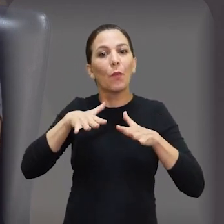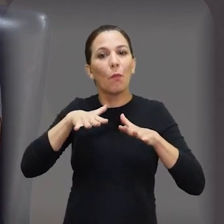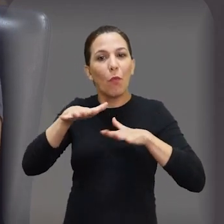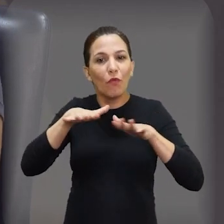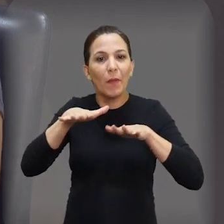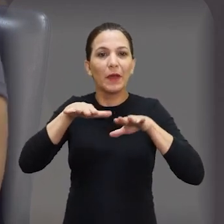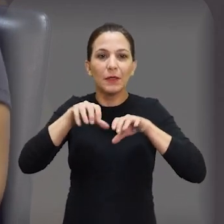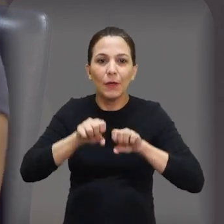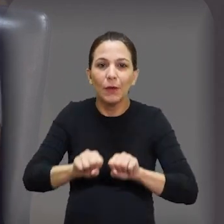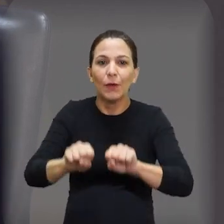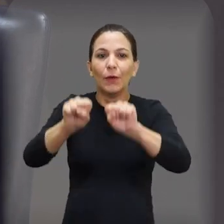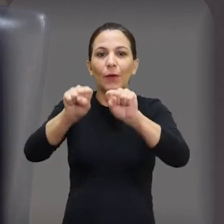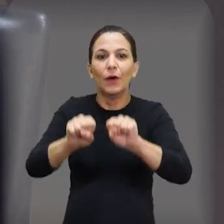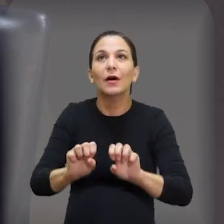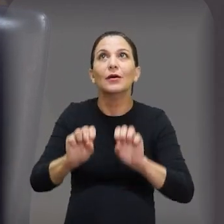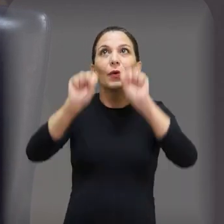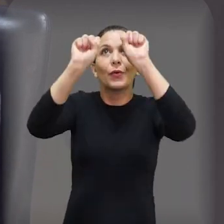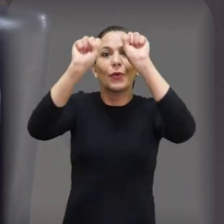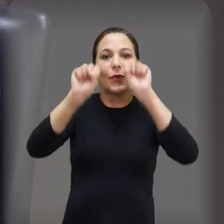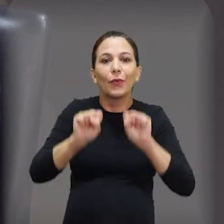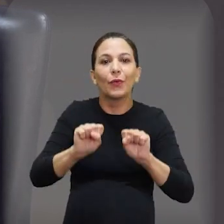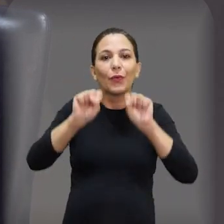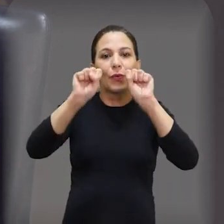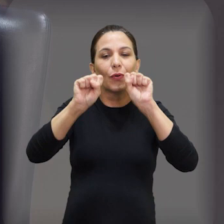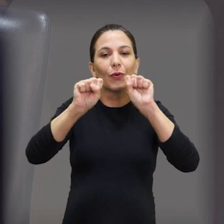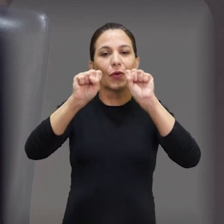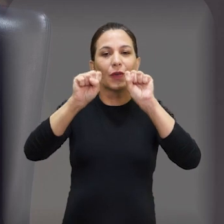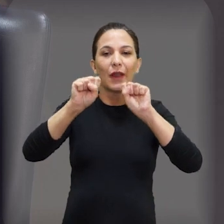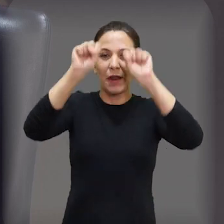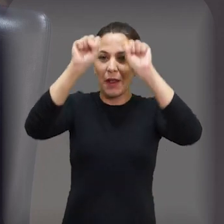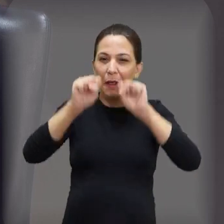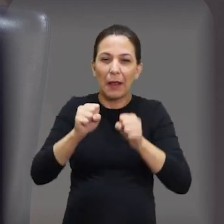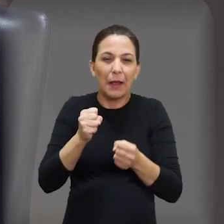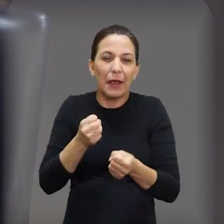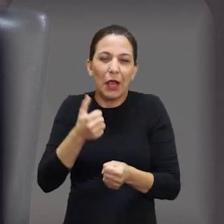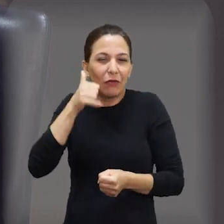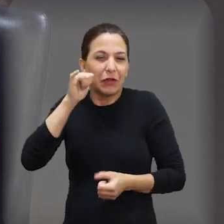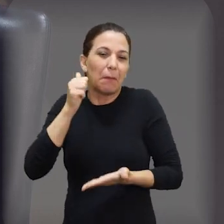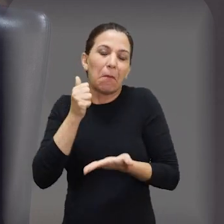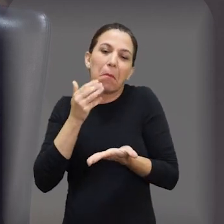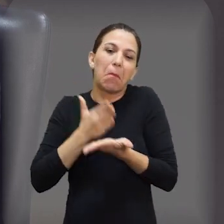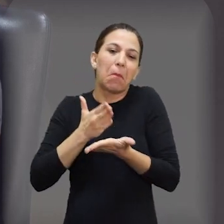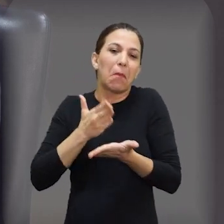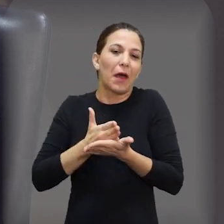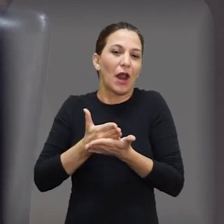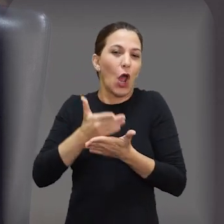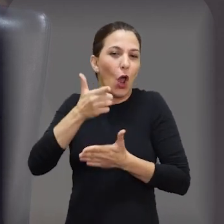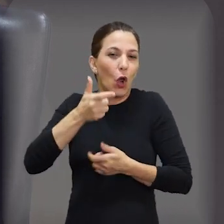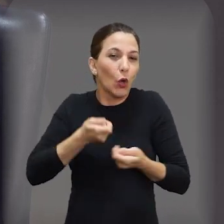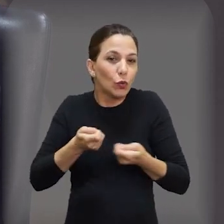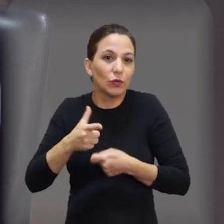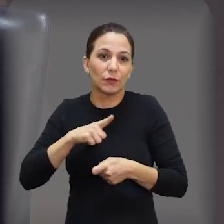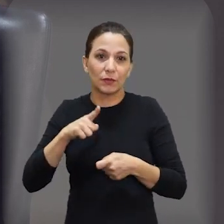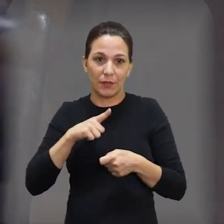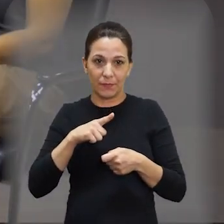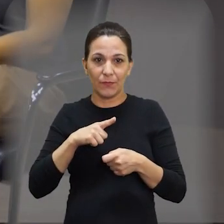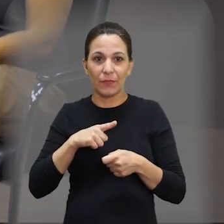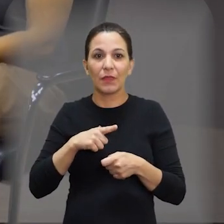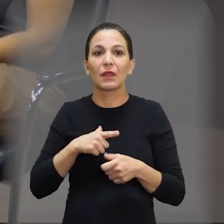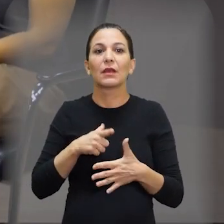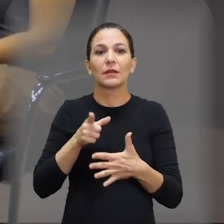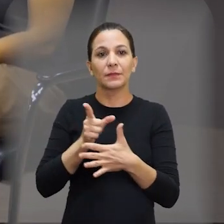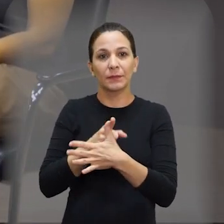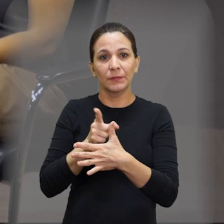o melhor, que o controle seria o próximo princípio. Então você faz ele de maneira controlada, dinâmica e fluida, né?